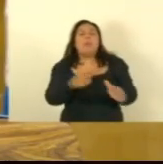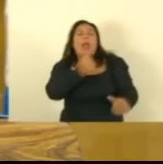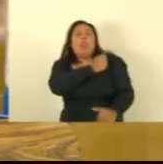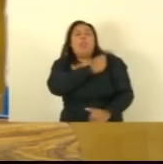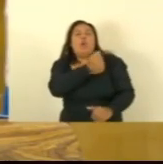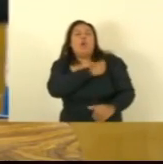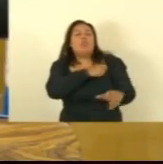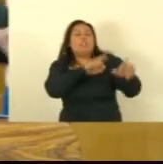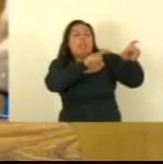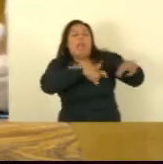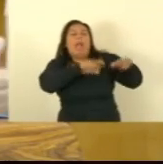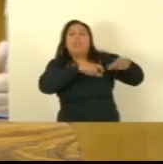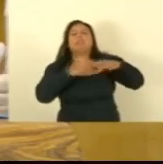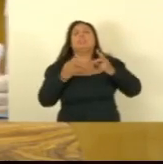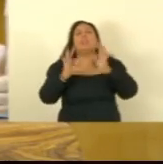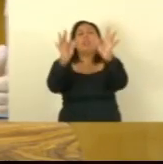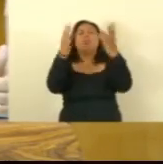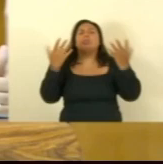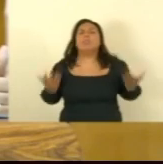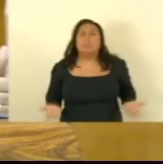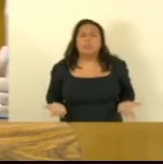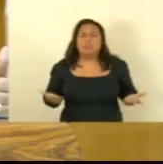de agrotecnologia?